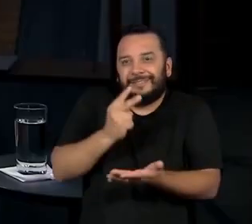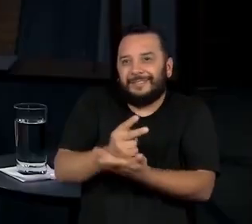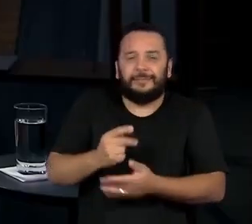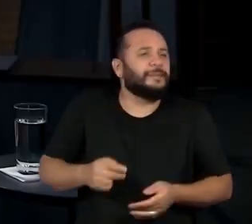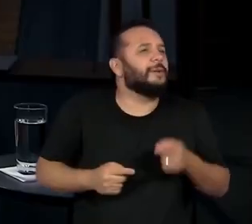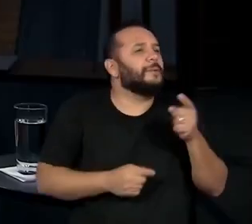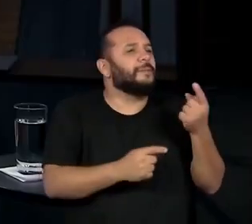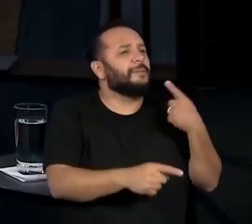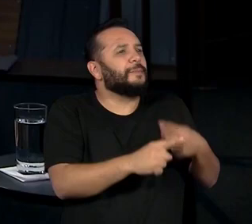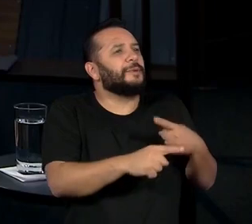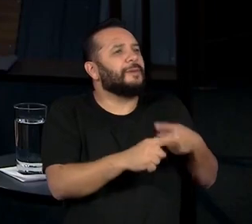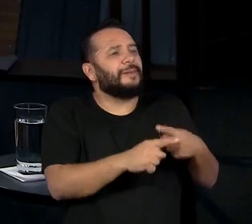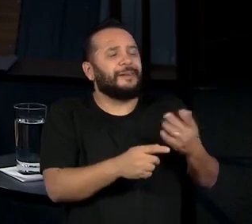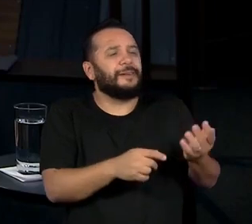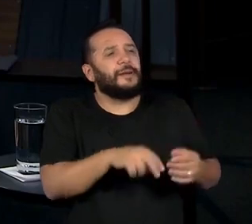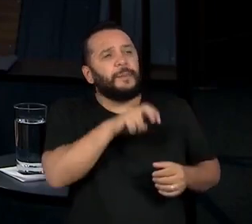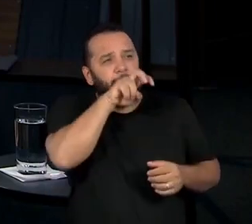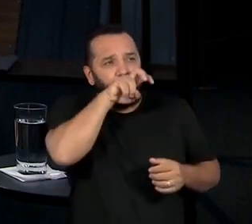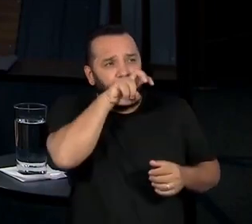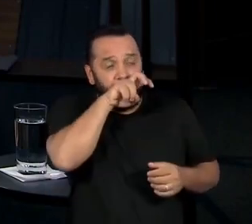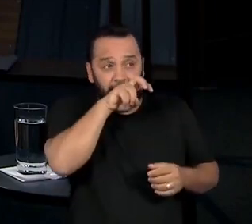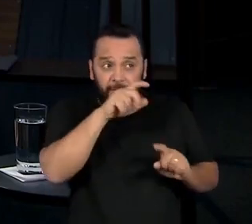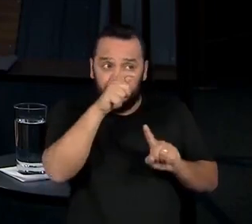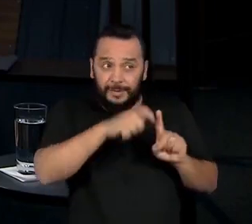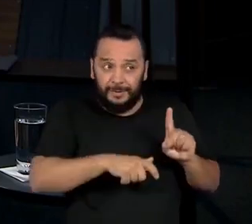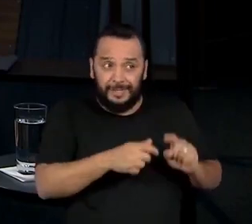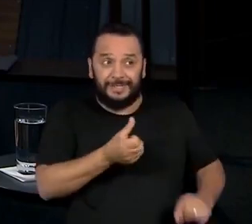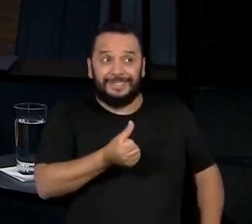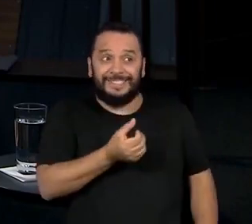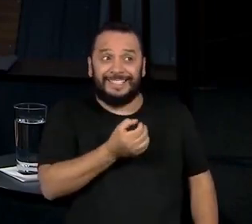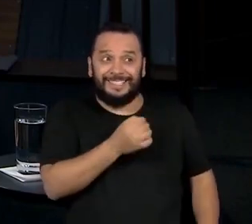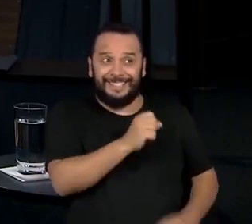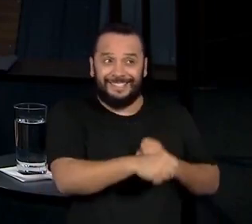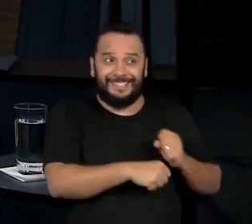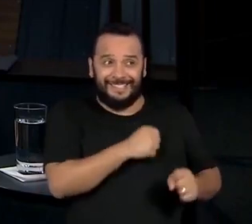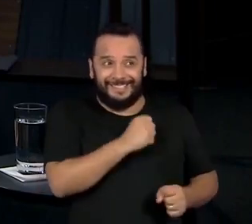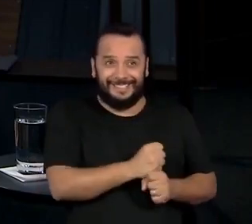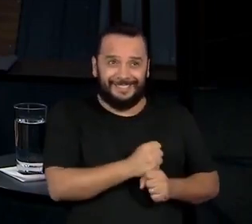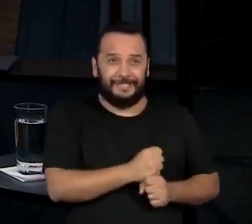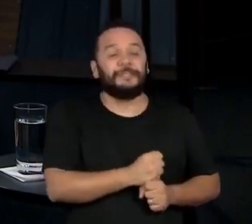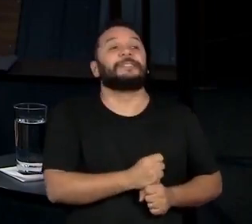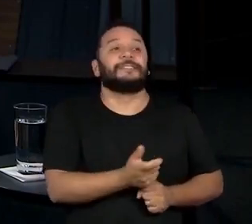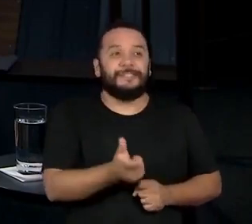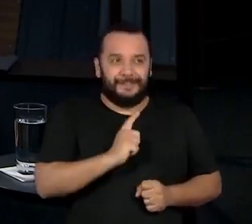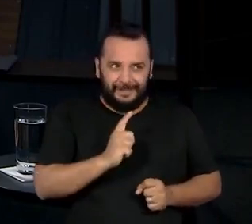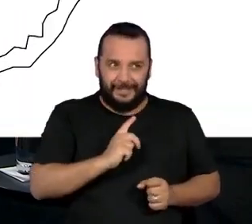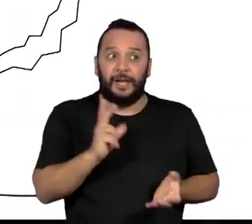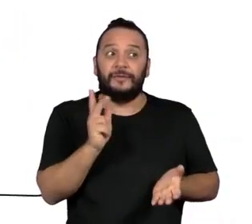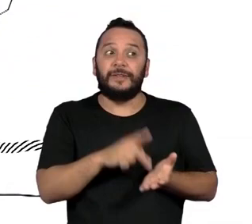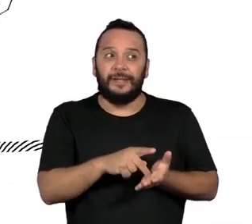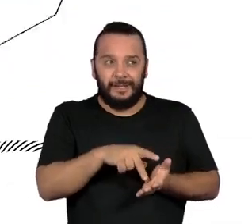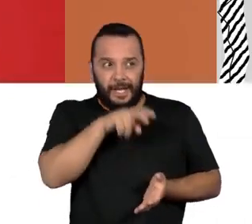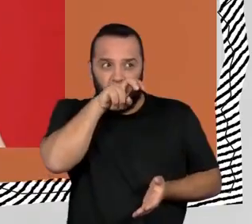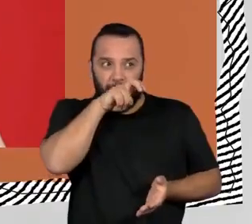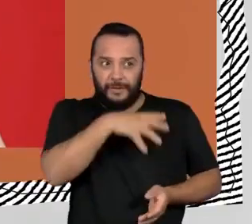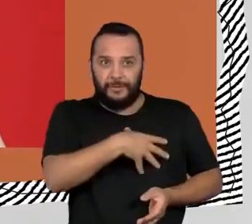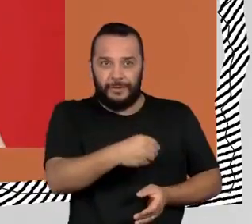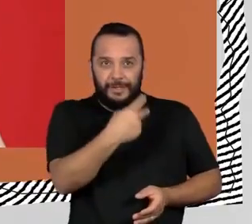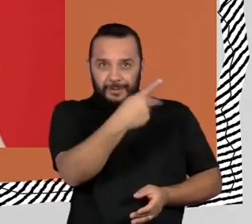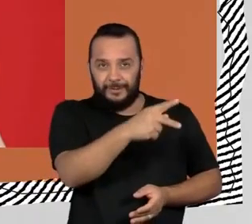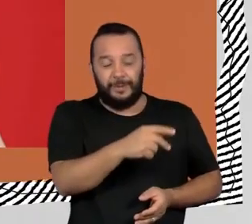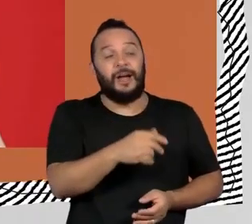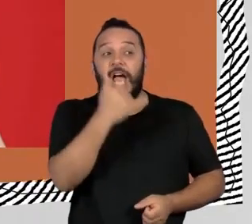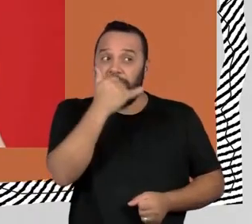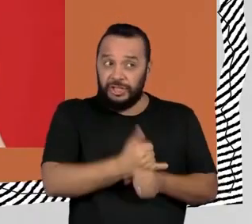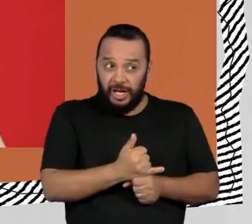é Mônica o personagem faz 60 anos e temos a verdadeira Mônica sua filha ela